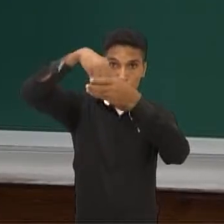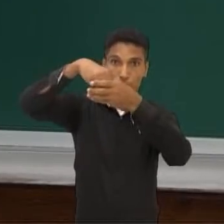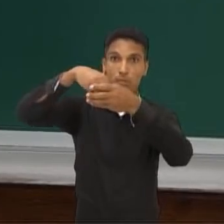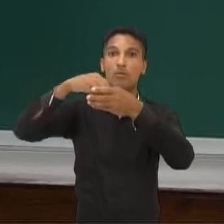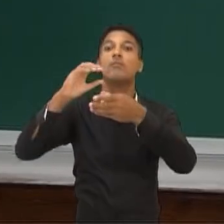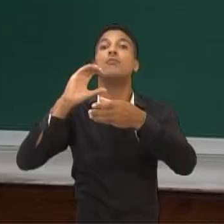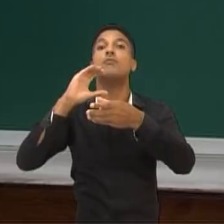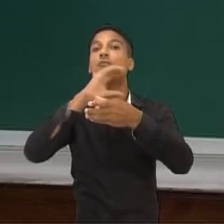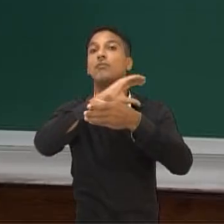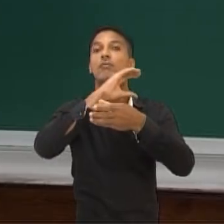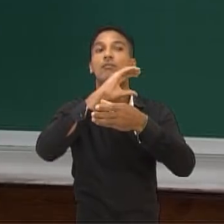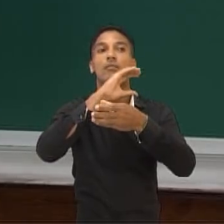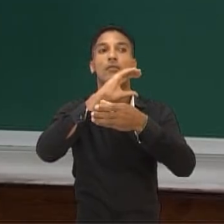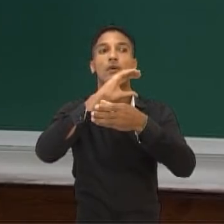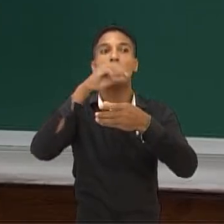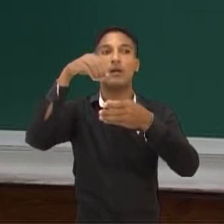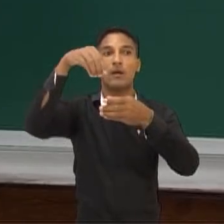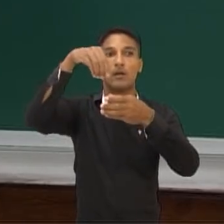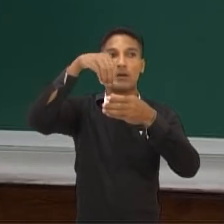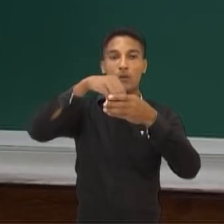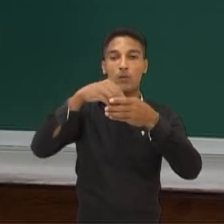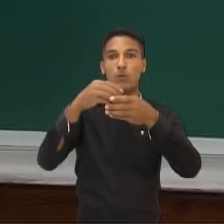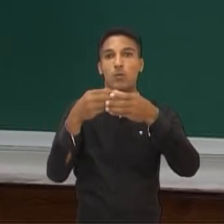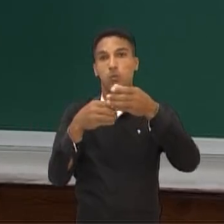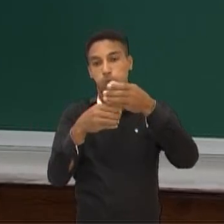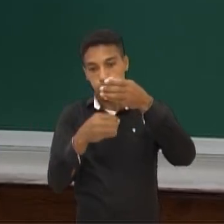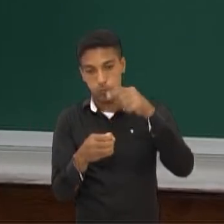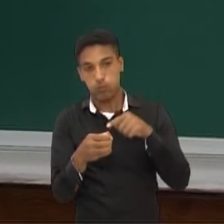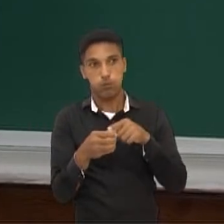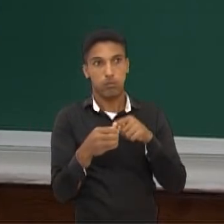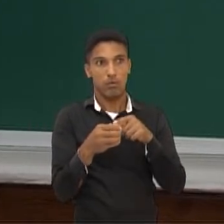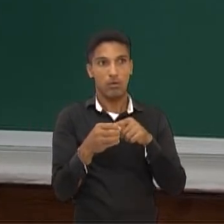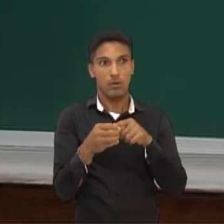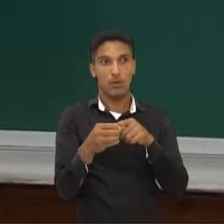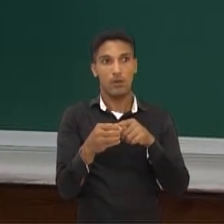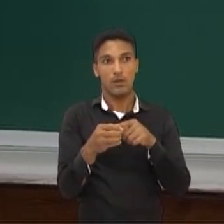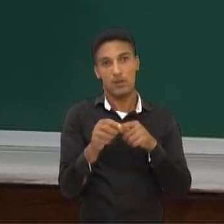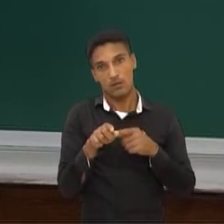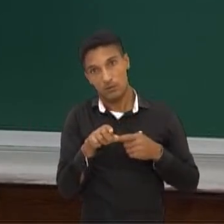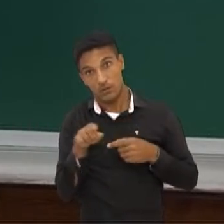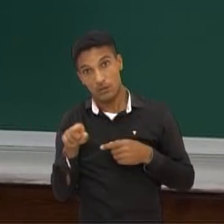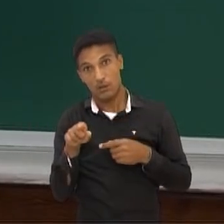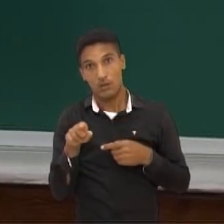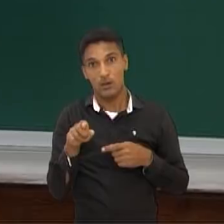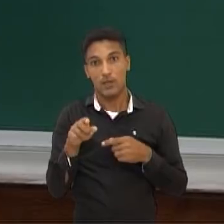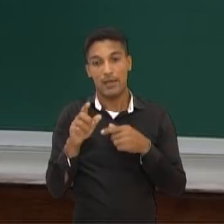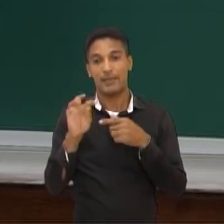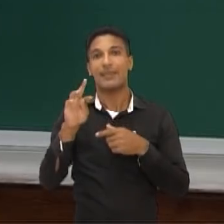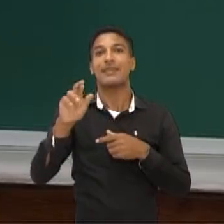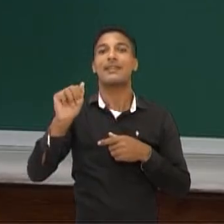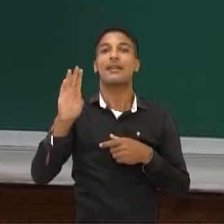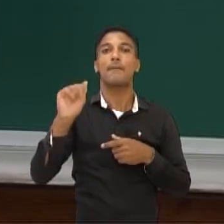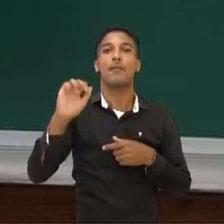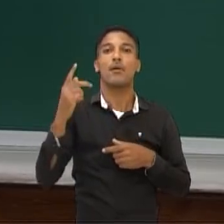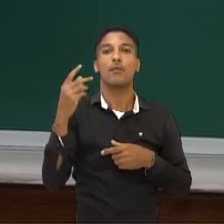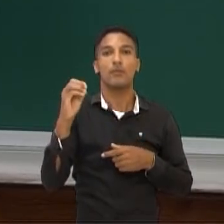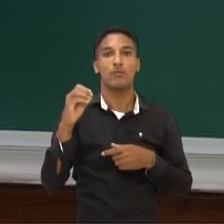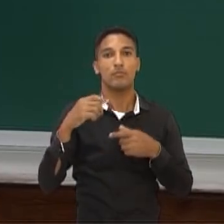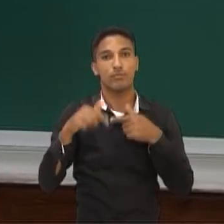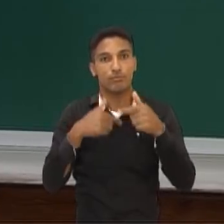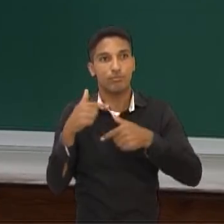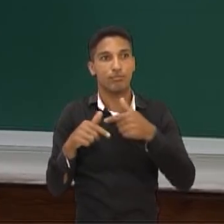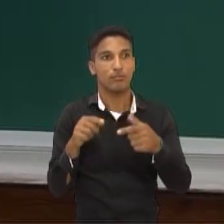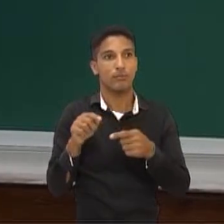Parte desse calor vai virar trabalho útil, né? Vai ser fornecido para virar força motriz, para ter uma força